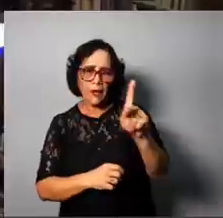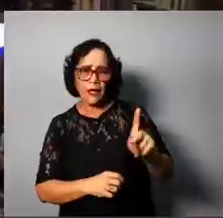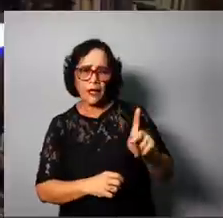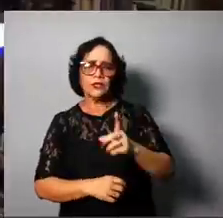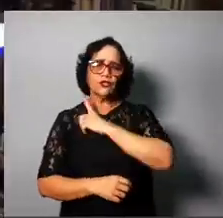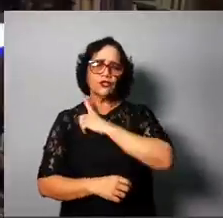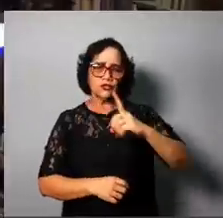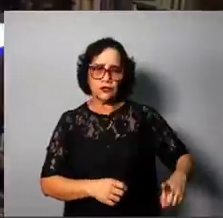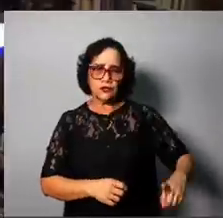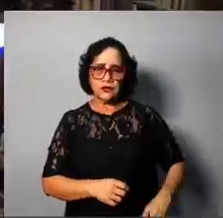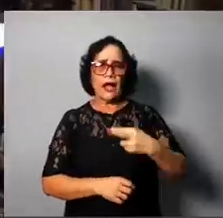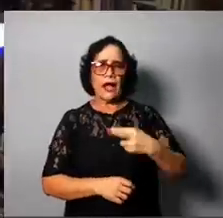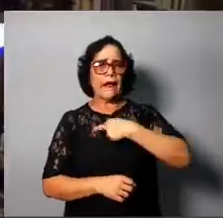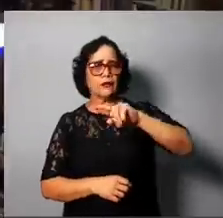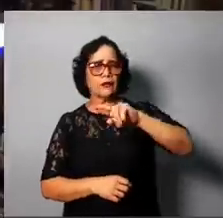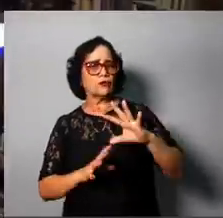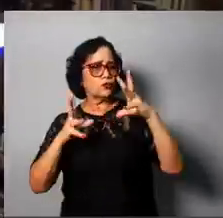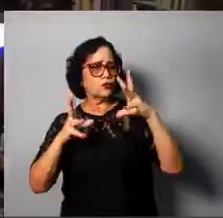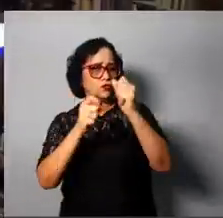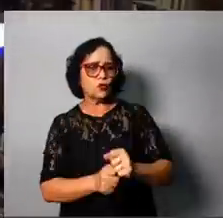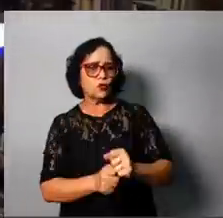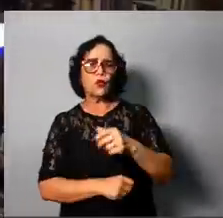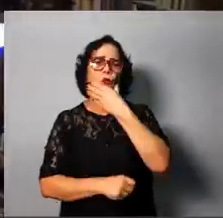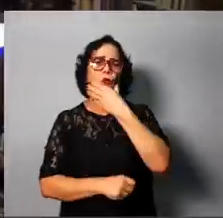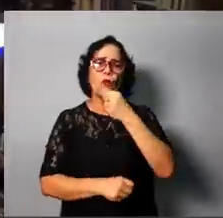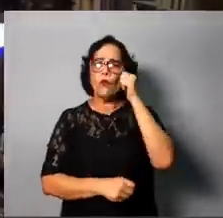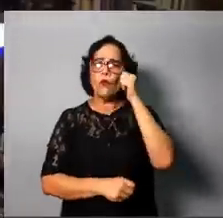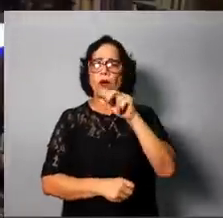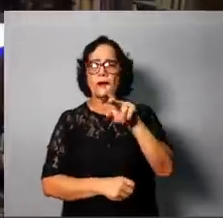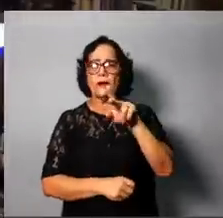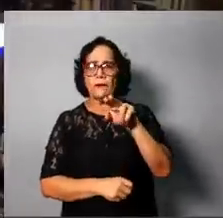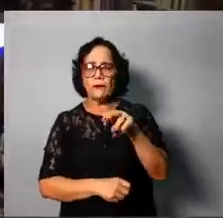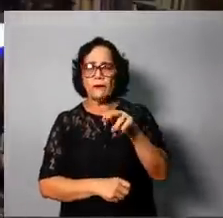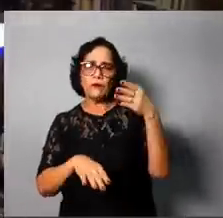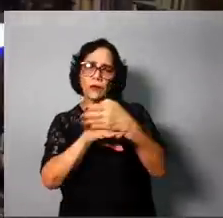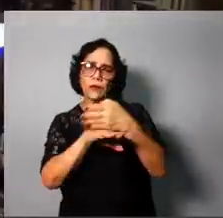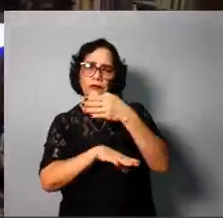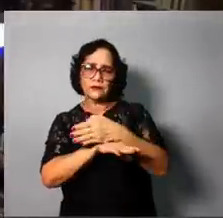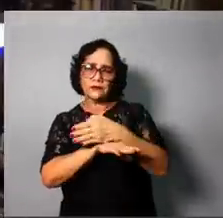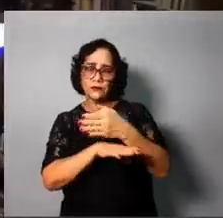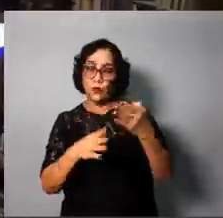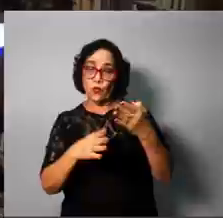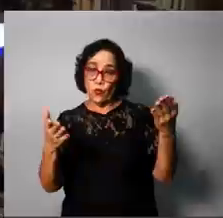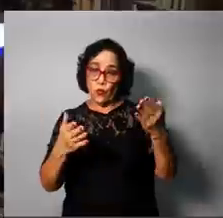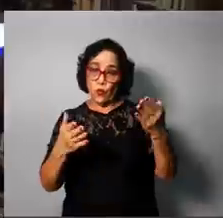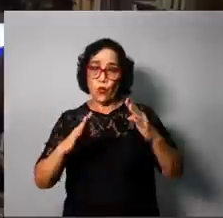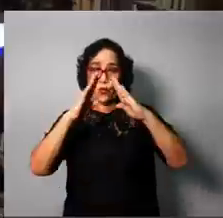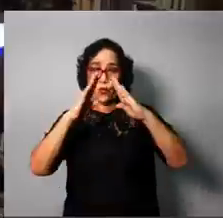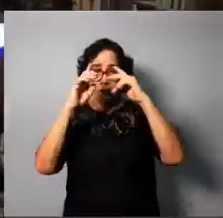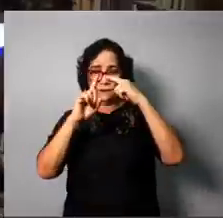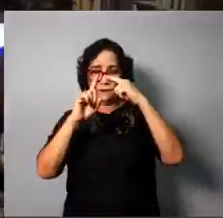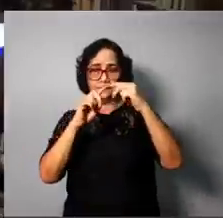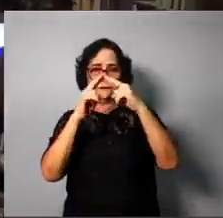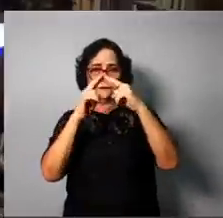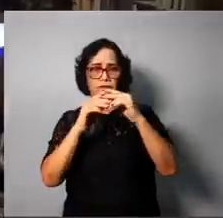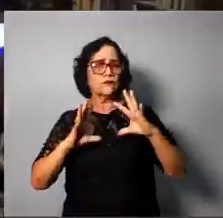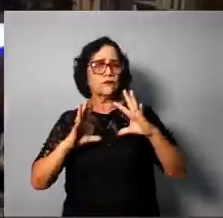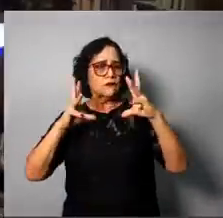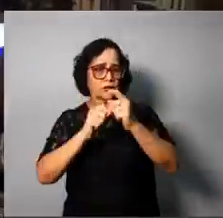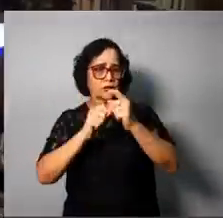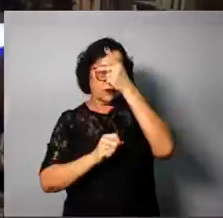religiosas, irmãos e irmãs aqui presentes na Basílica e os que nos